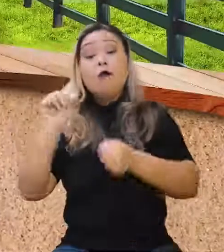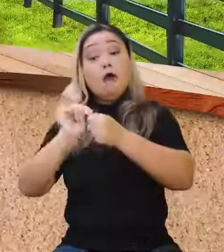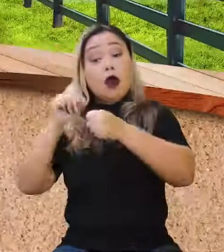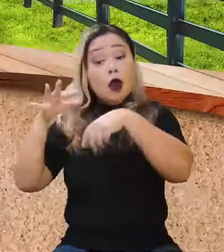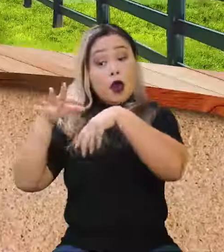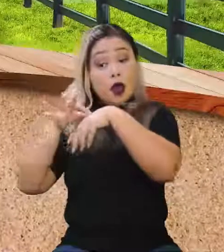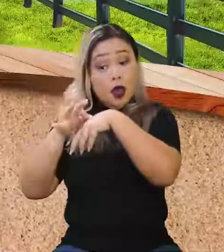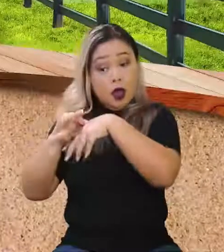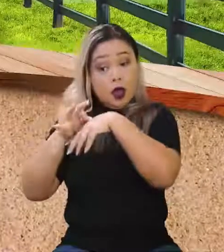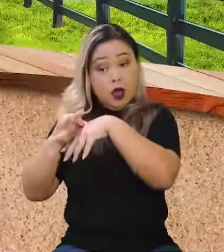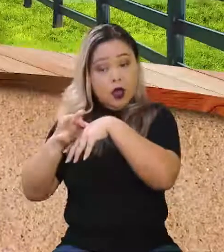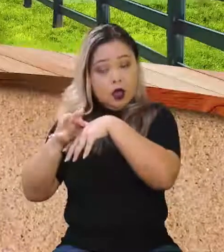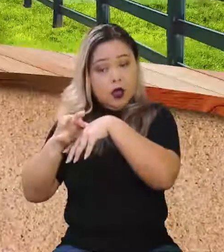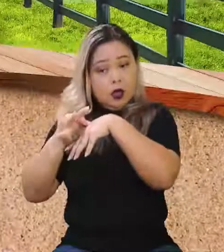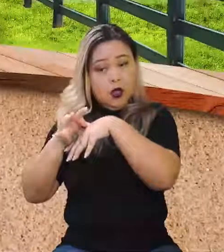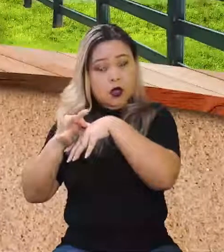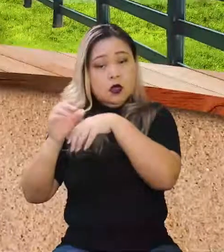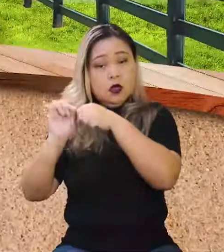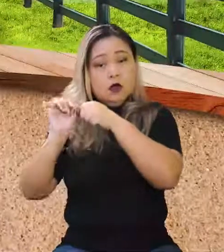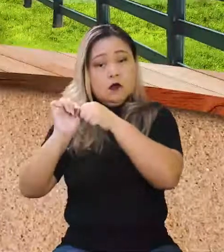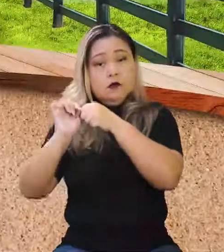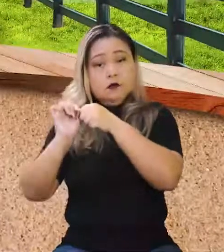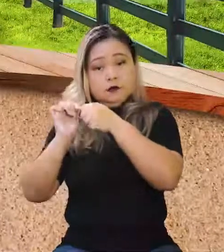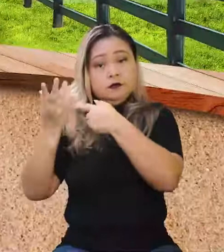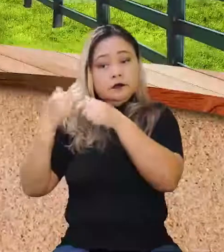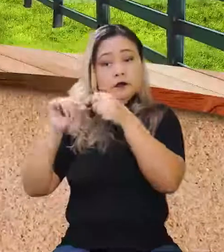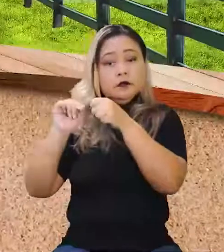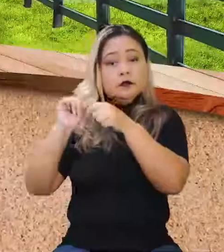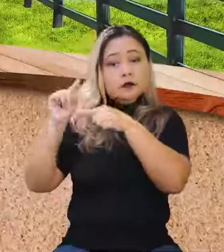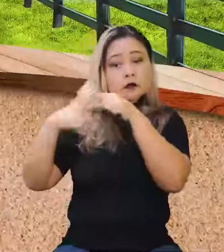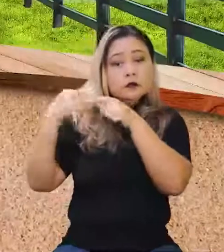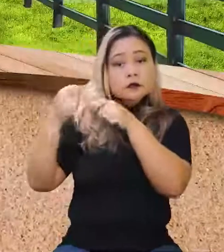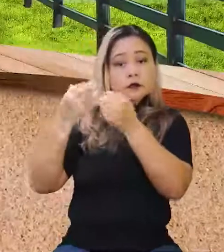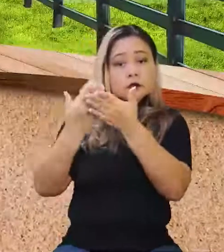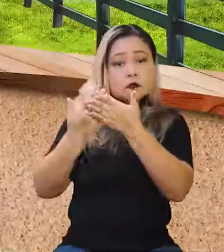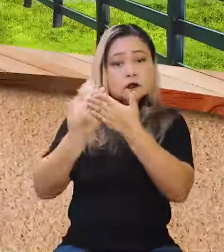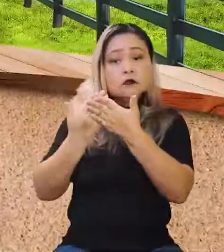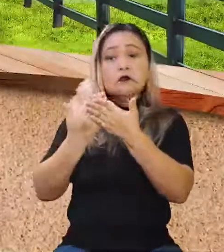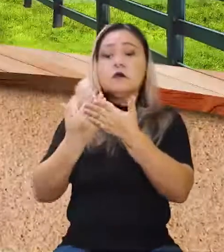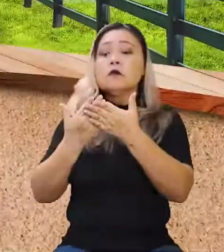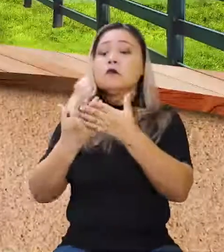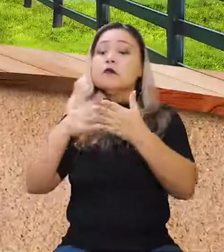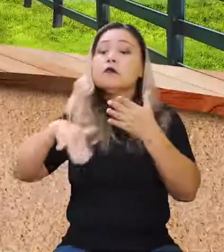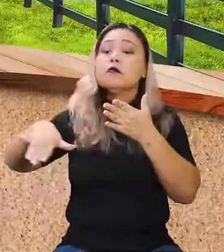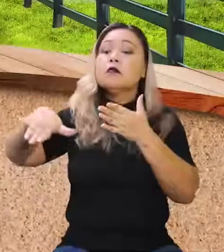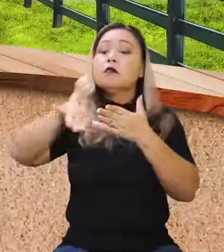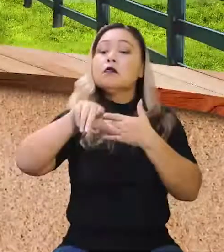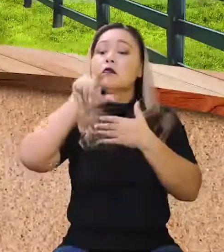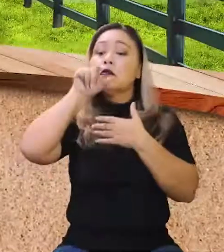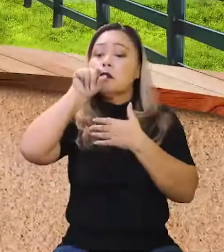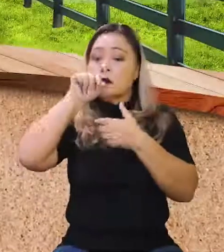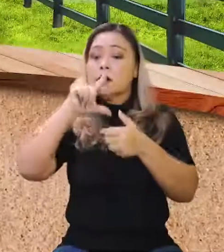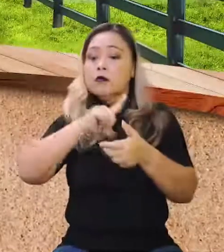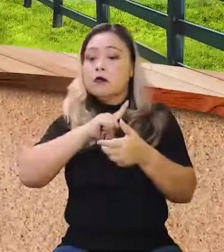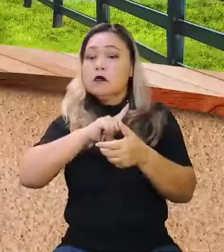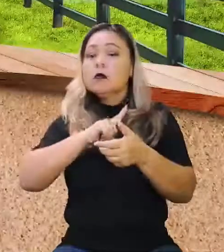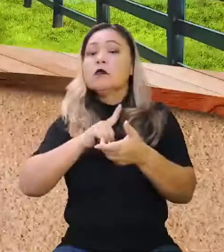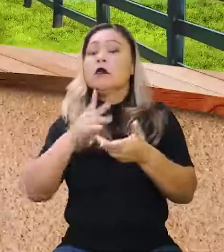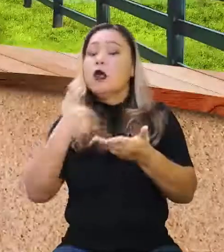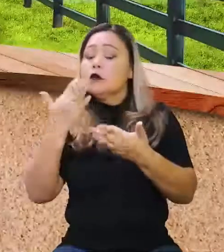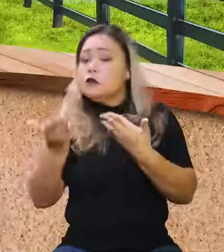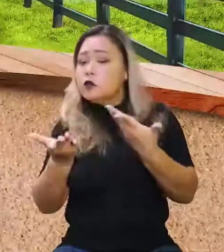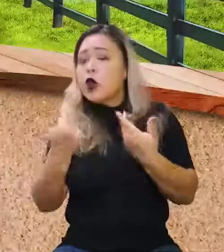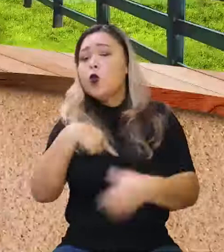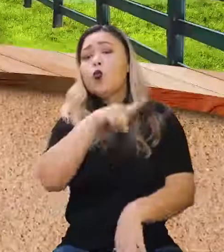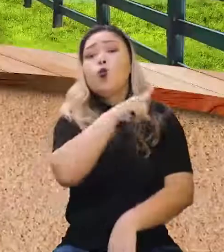corte. Aí nós vamos fazer aquele comparativo com a avicultura, que nós vamos ter uma aula de avicultura, mas vocês, estudantes do primeiro ano, que já têm